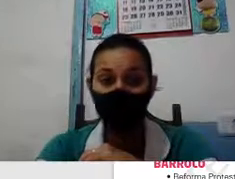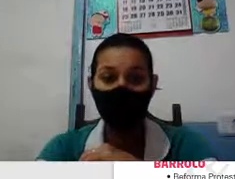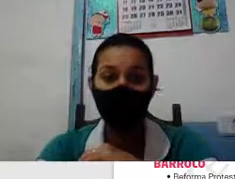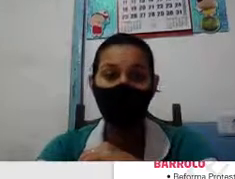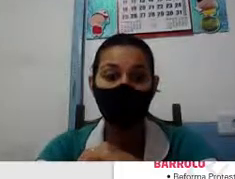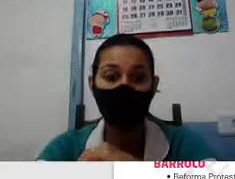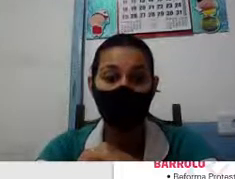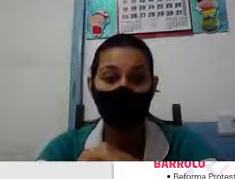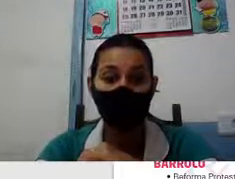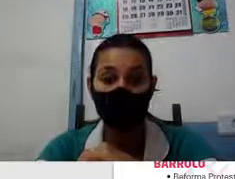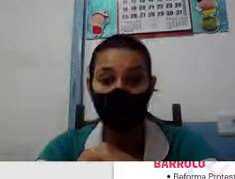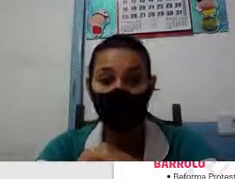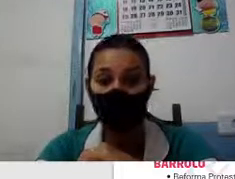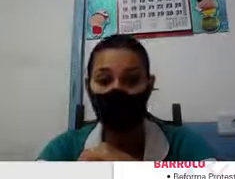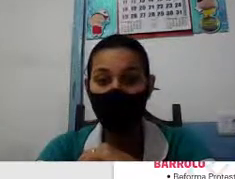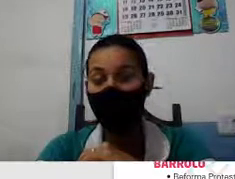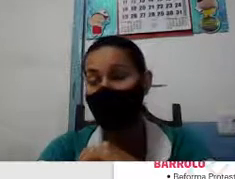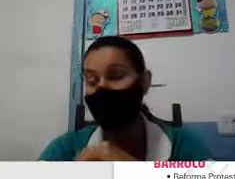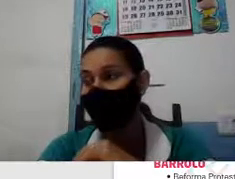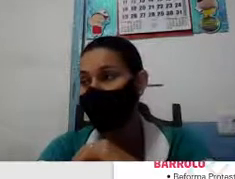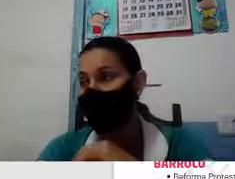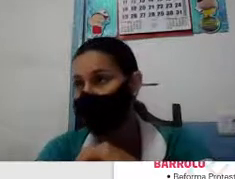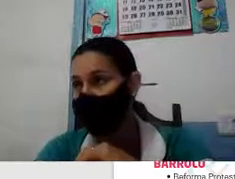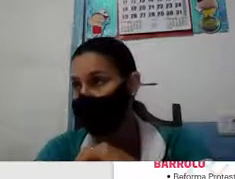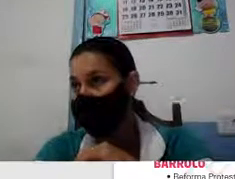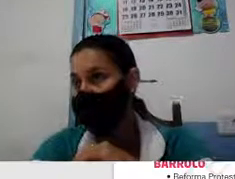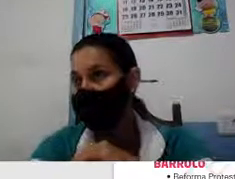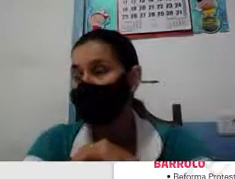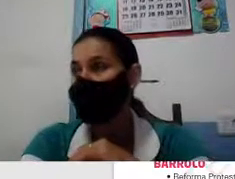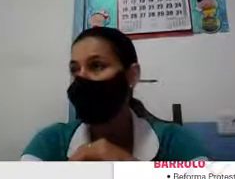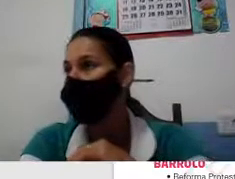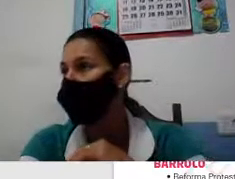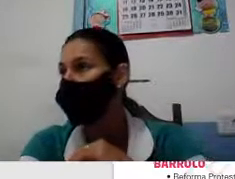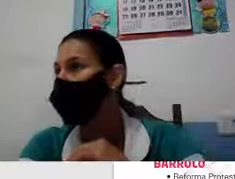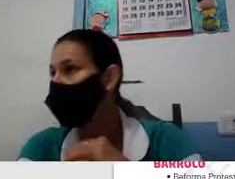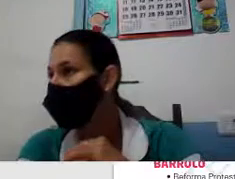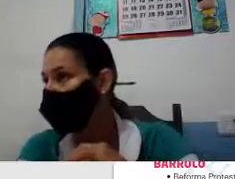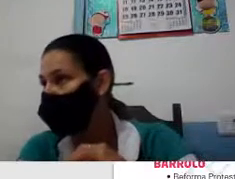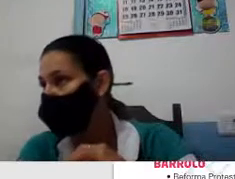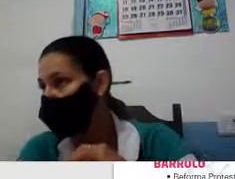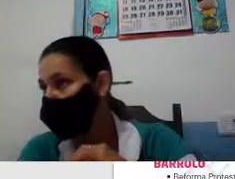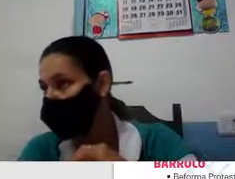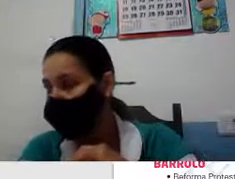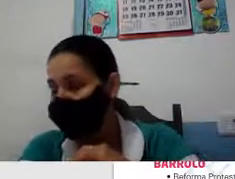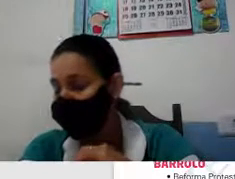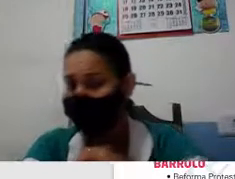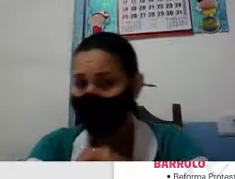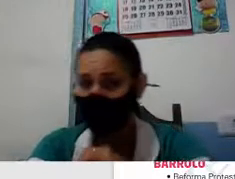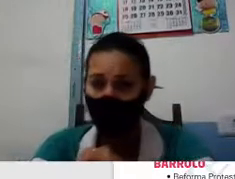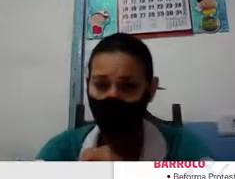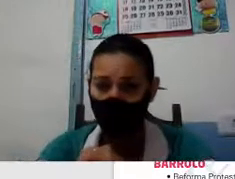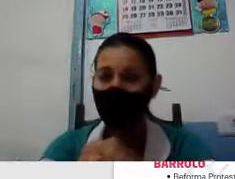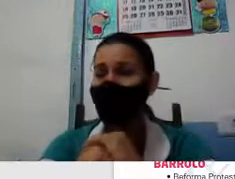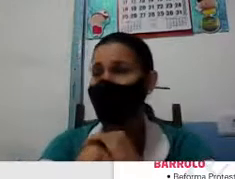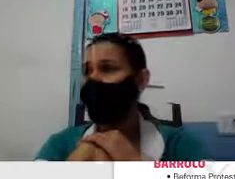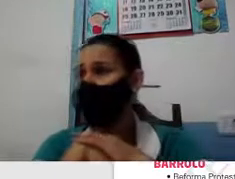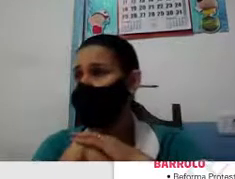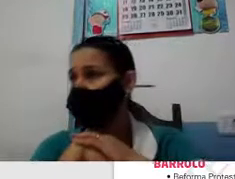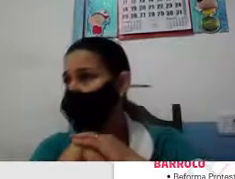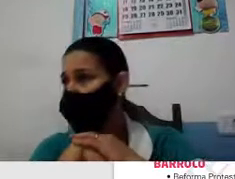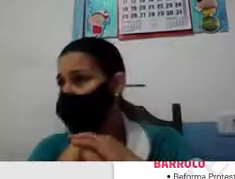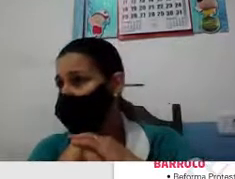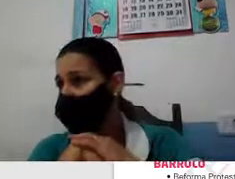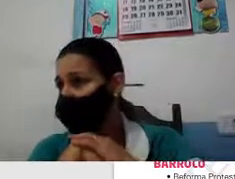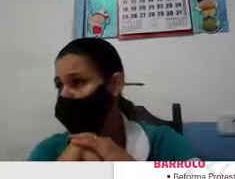perseguição aos reformistas tratados como hereges, né? Então, a Inquisição foi um período muito triste da história, porque muitas